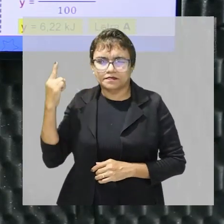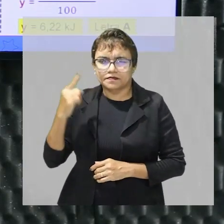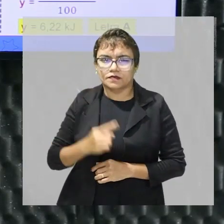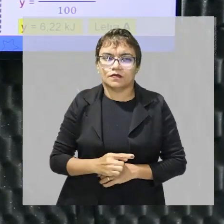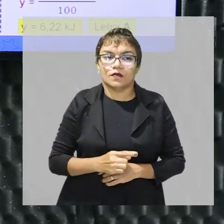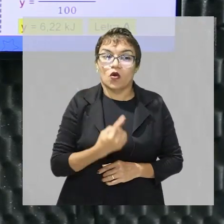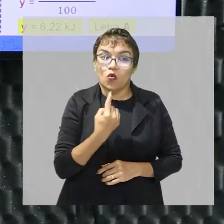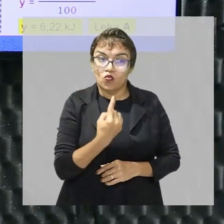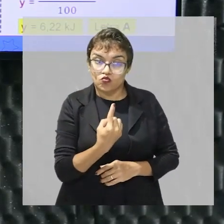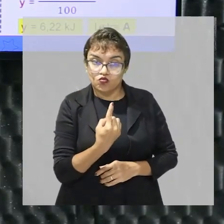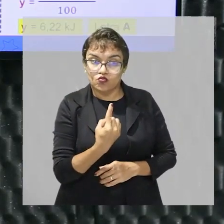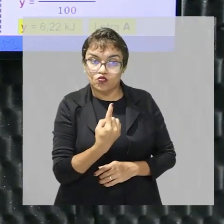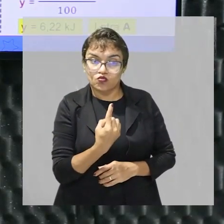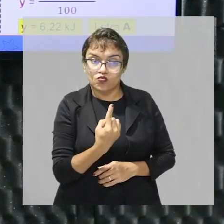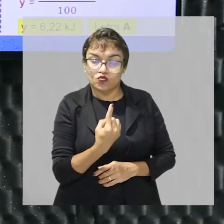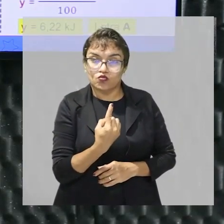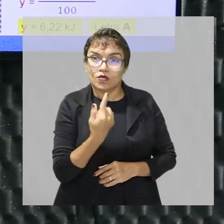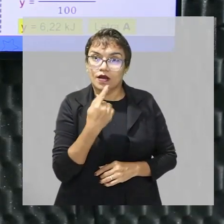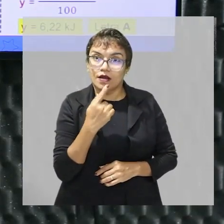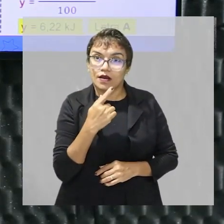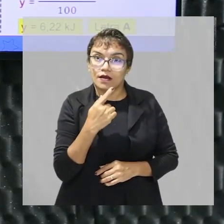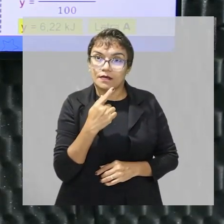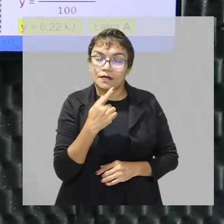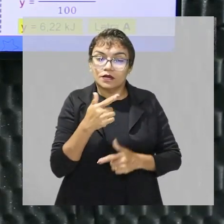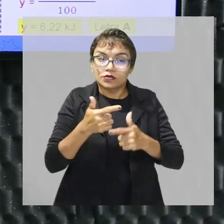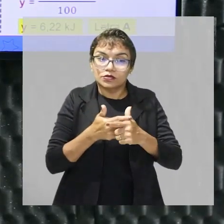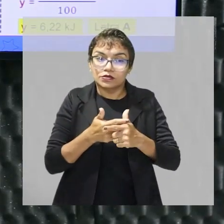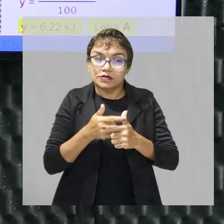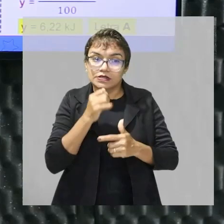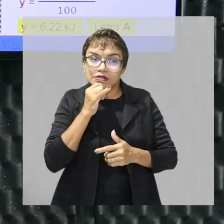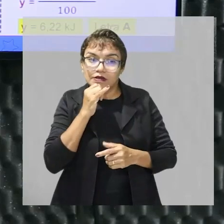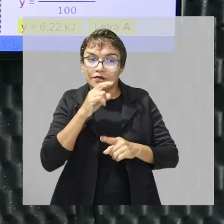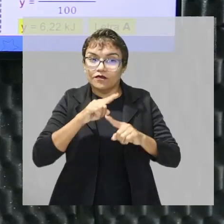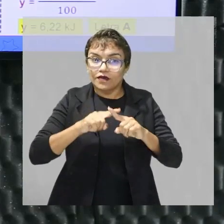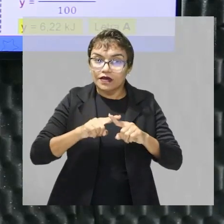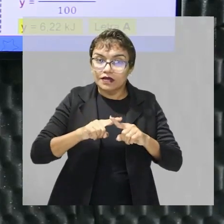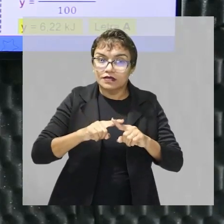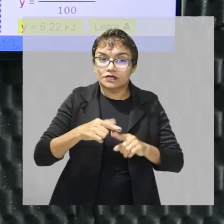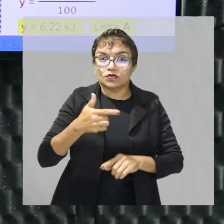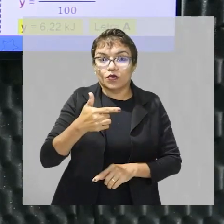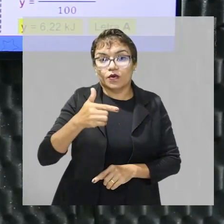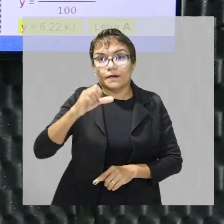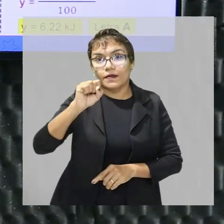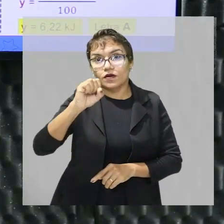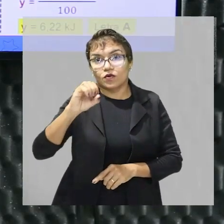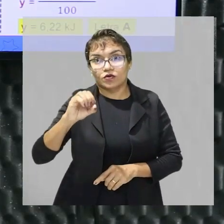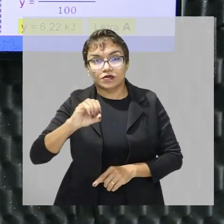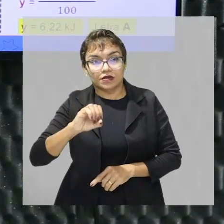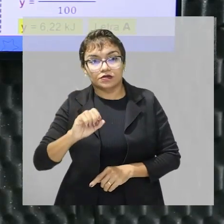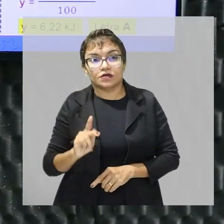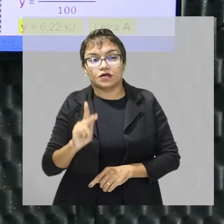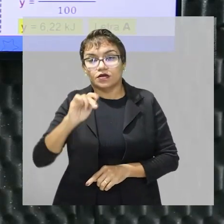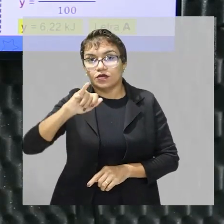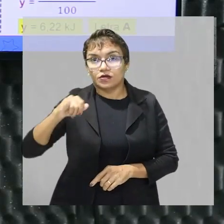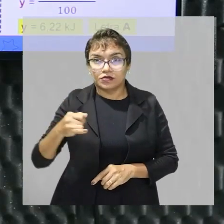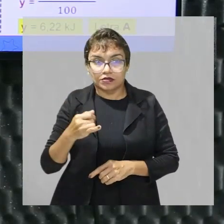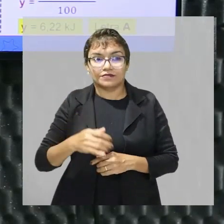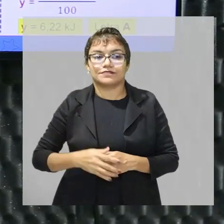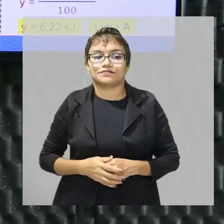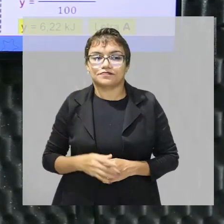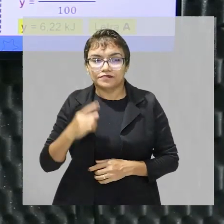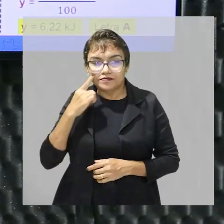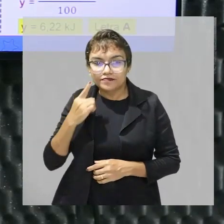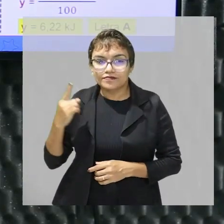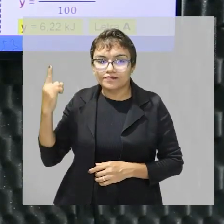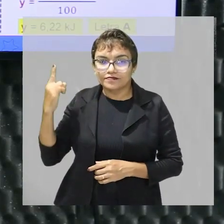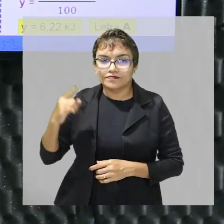destacamos alguns zeros que podem ser eliminados. Então, vai ficar menos 280 dividido por 18.